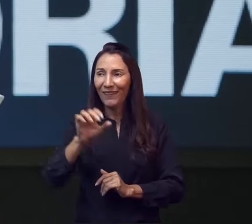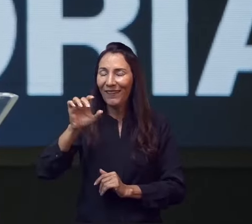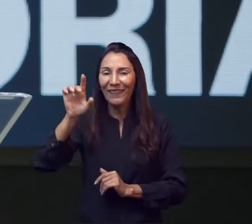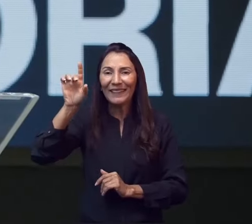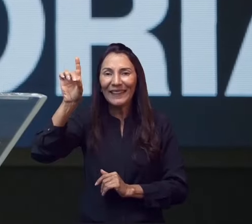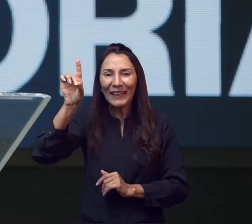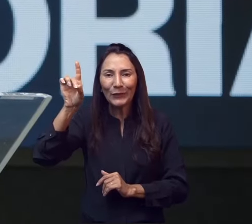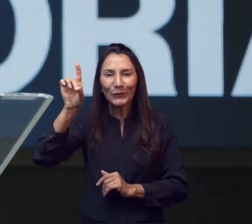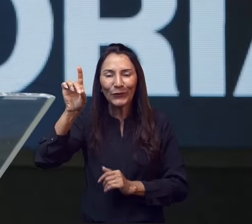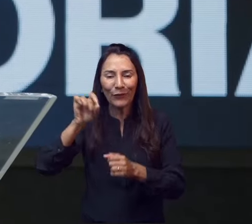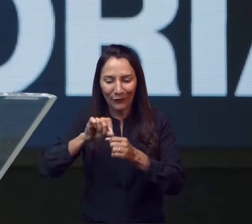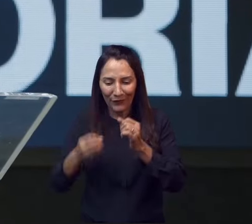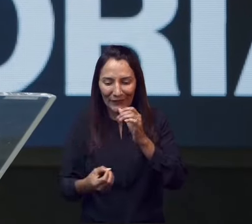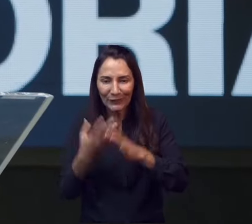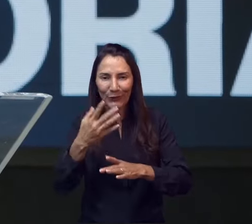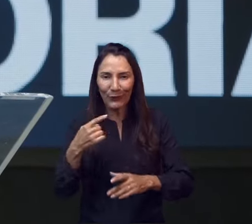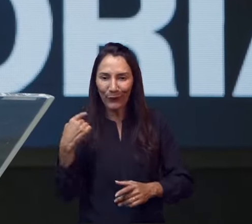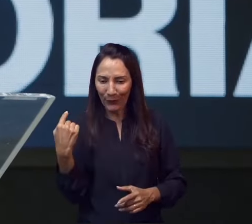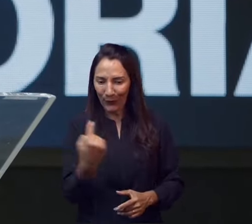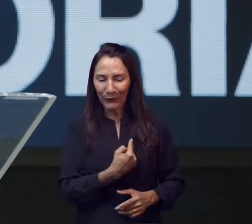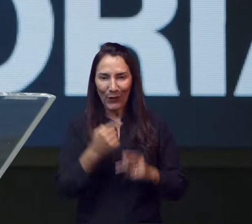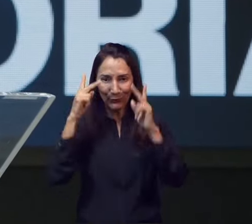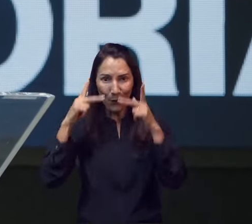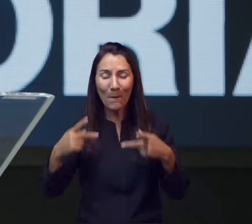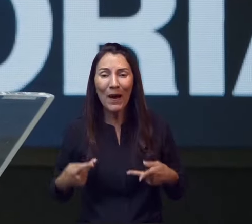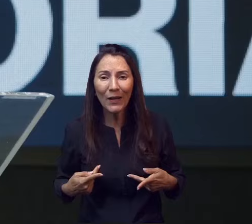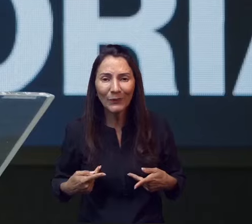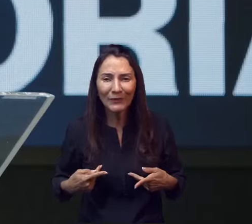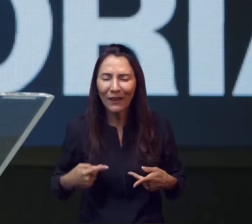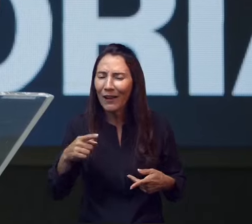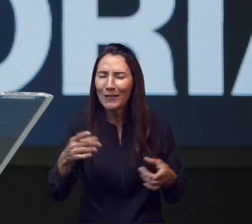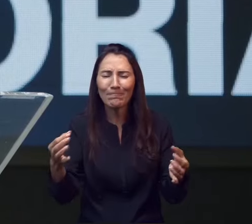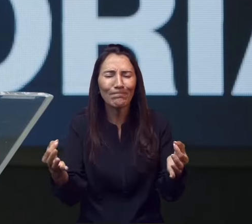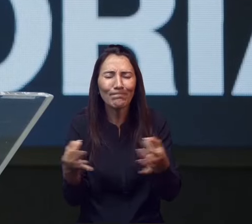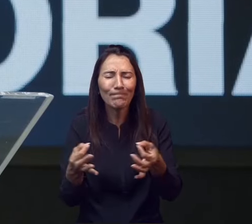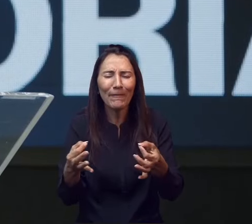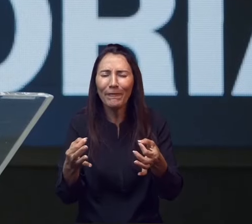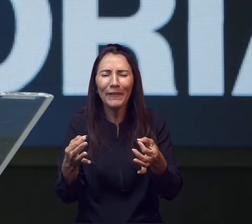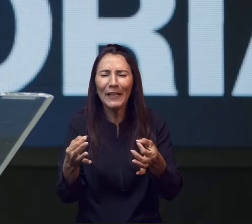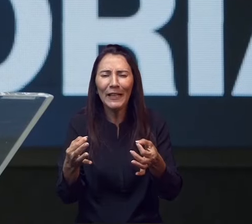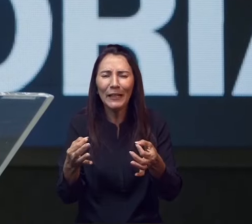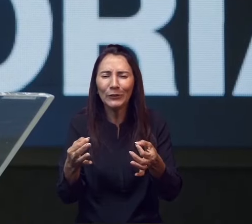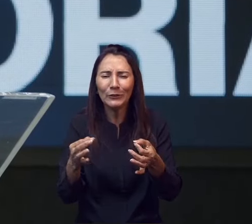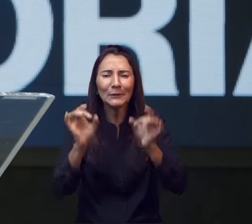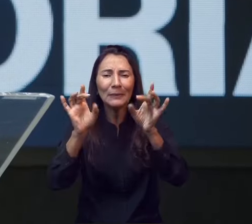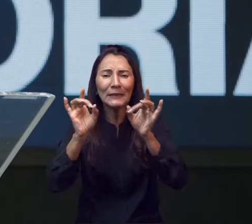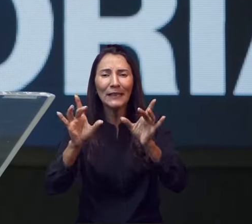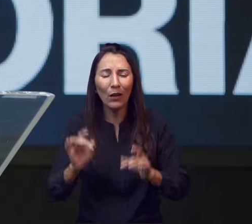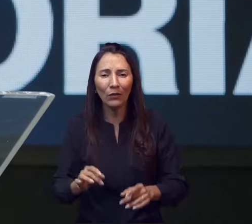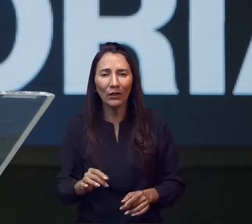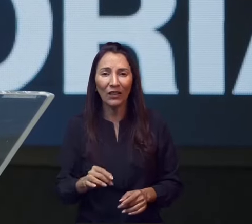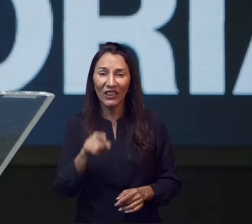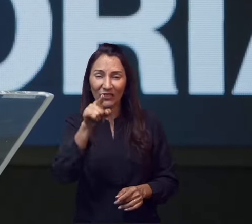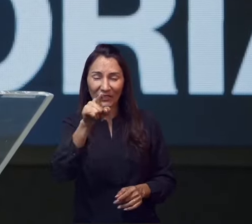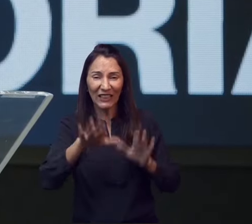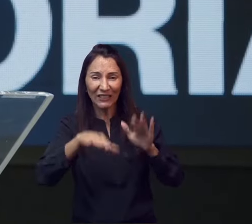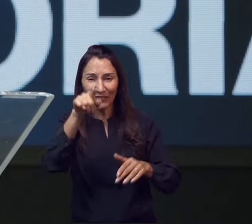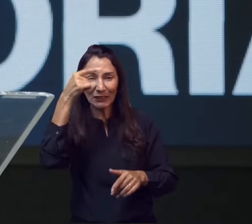de Deus façamos o homem à nossa imagem e semelhança só para Deus e você pensa que você é uma coisa